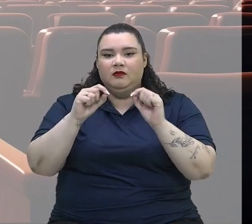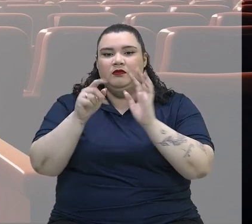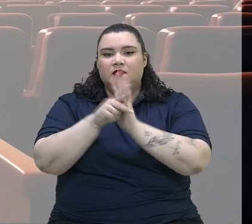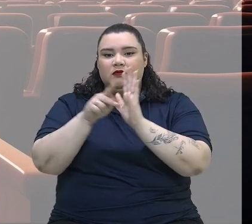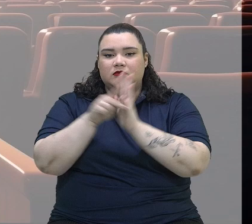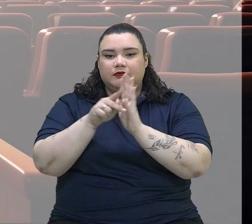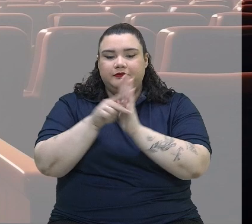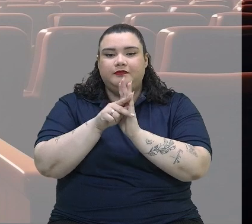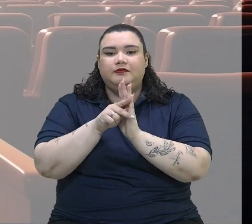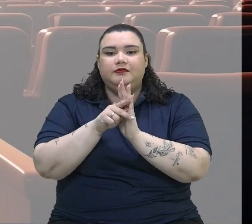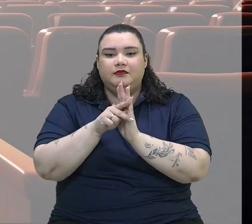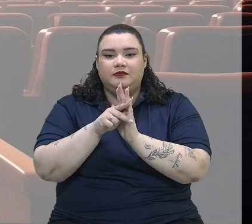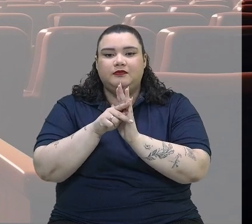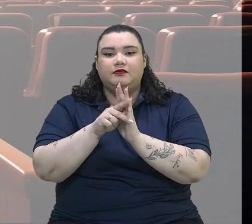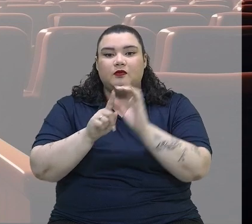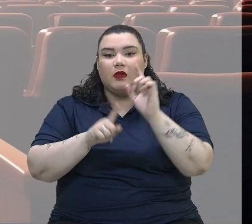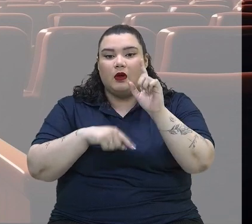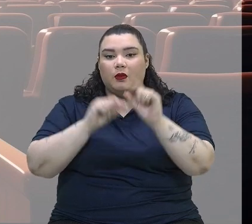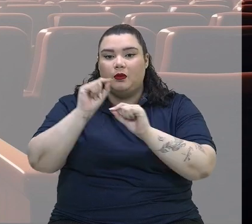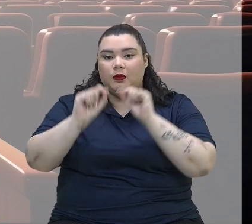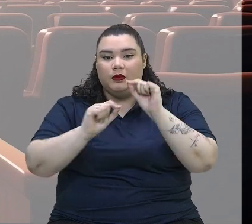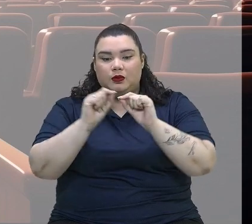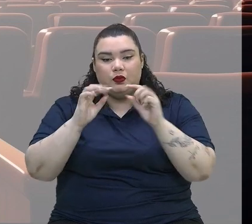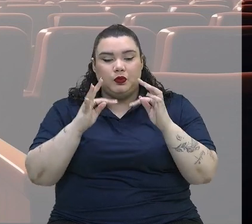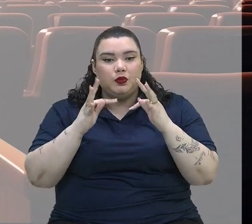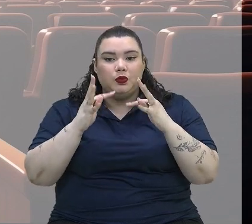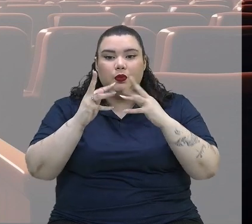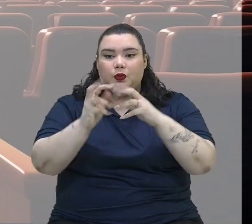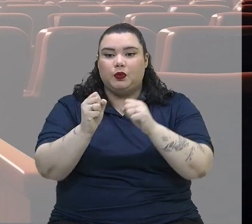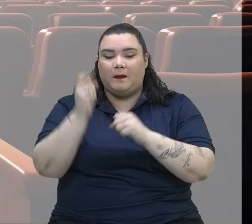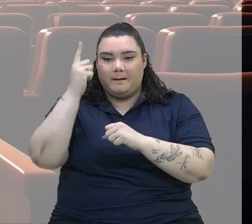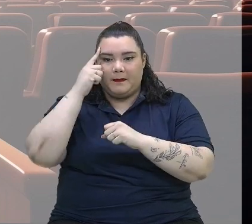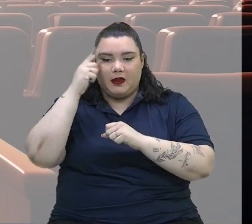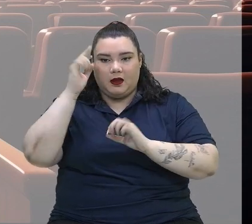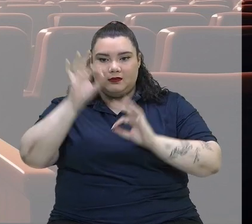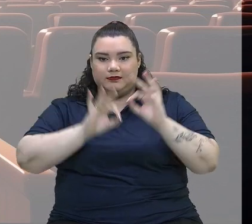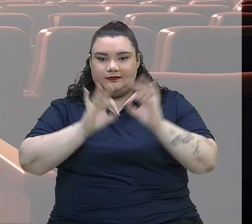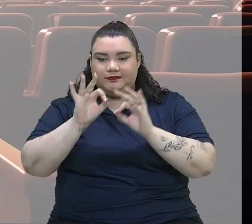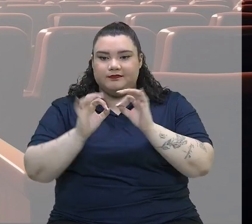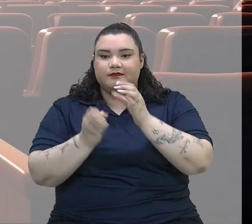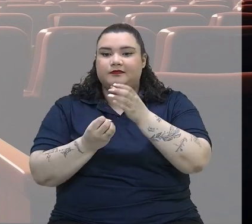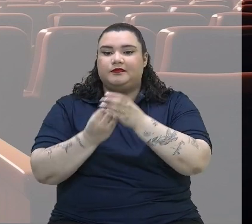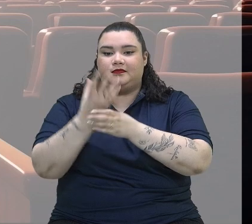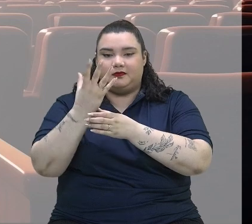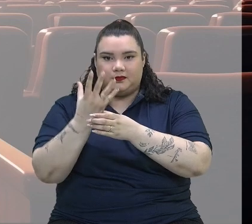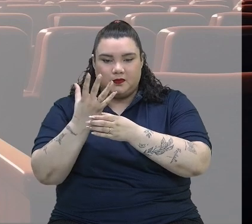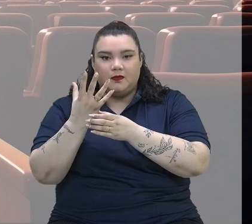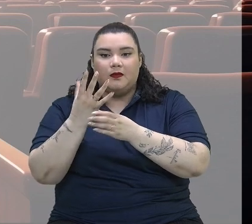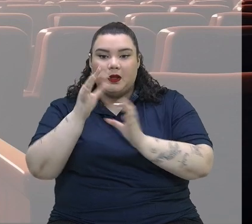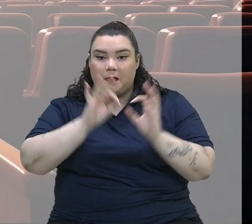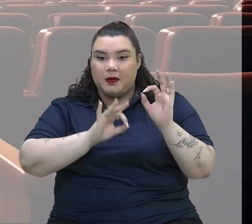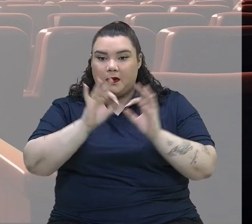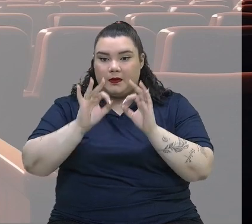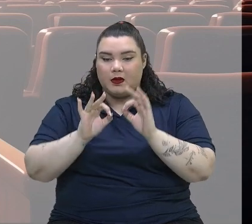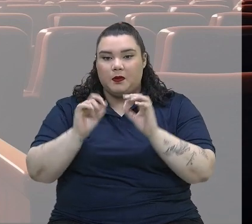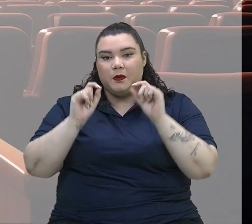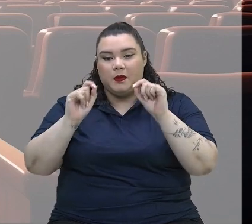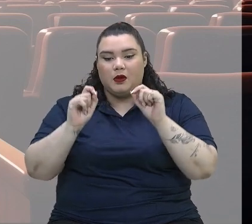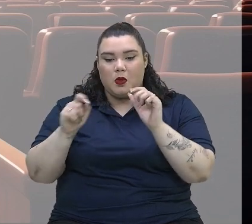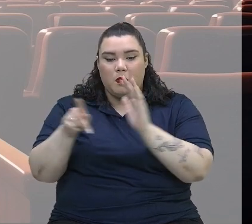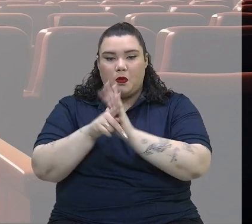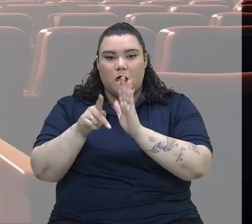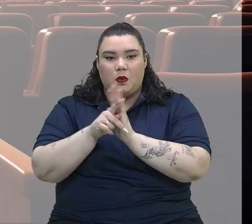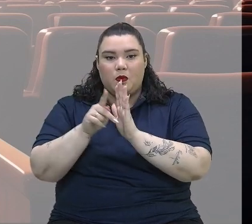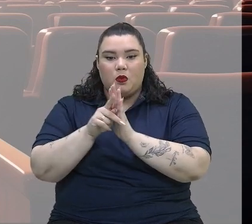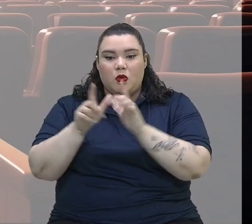repetir, anotem, é tudo muito bem pensado, tudo muito bem preparado por uma